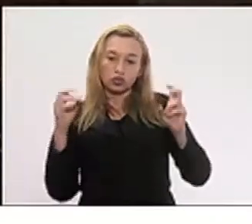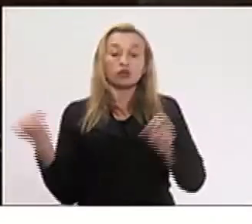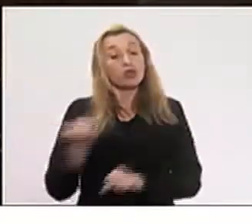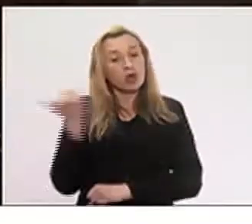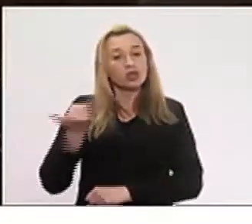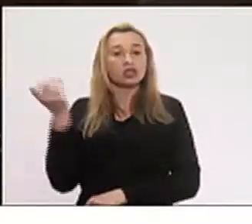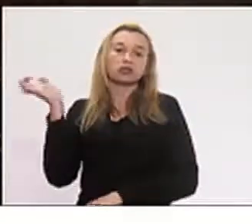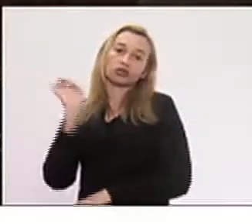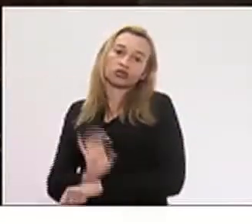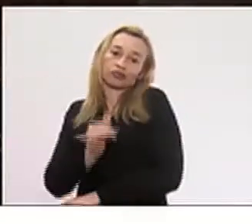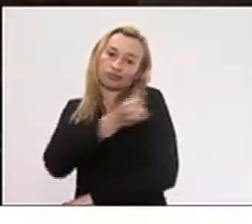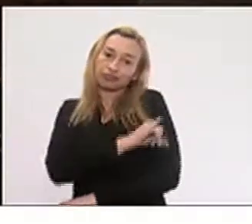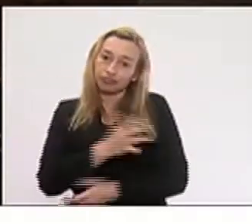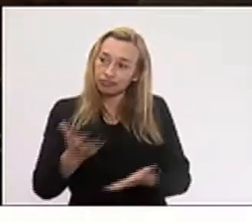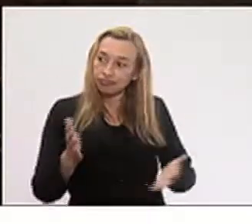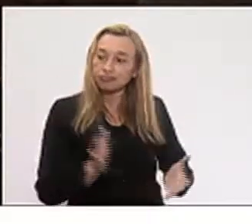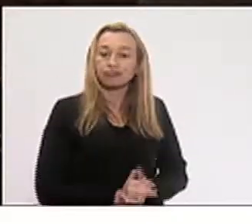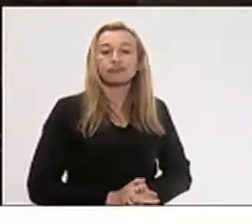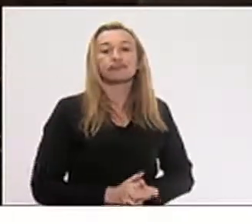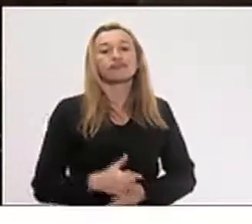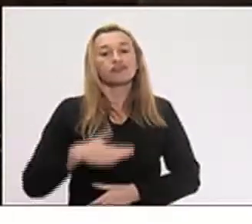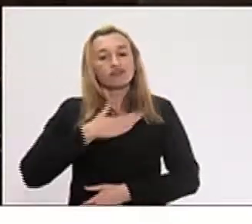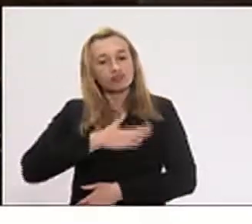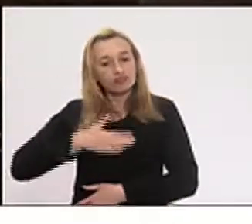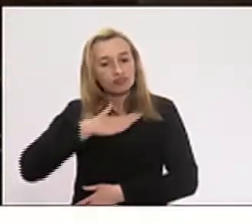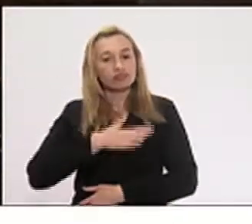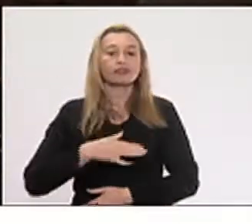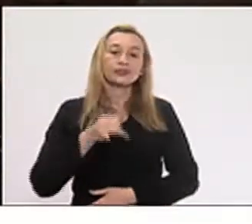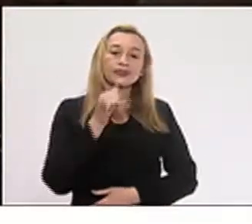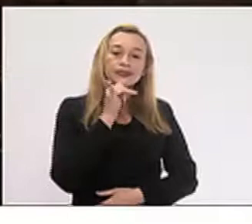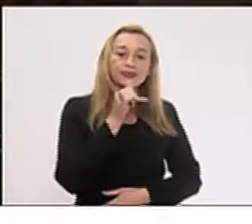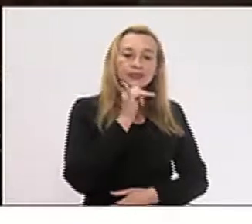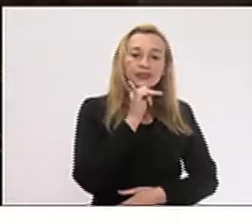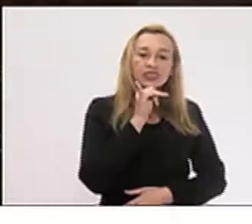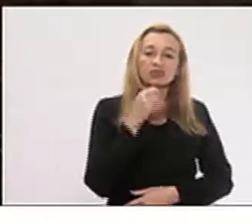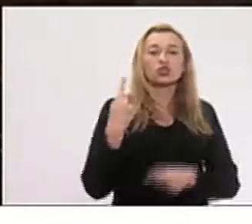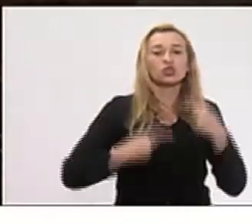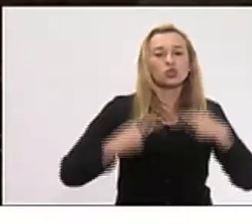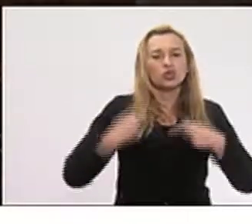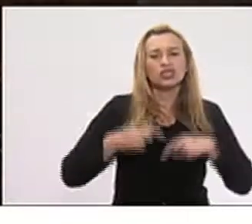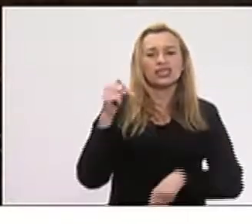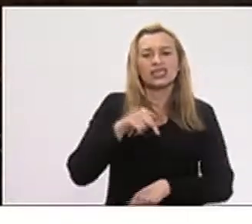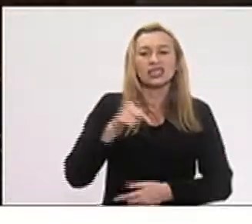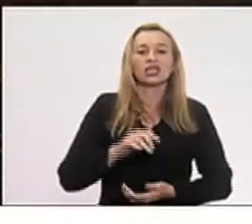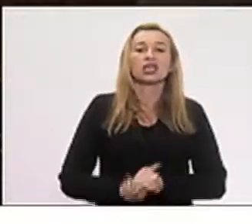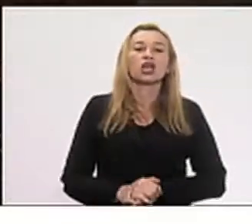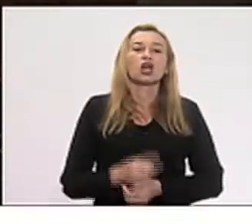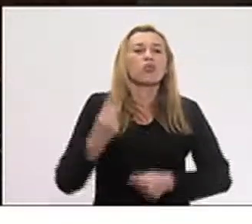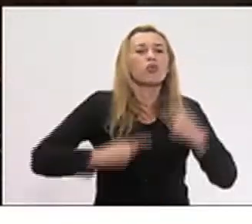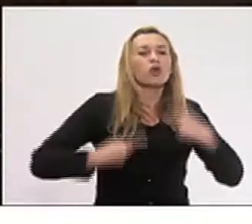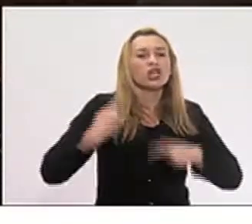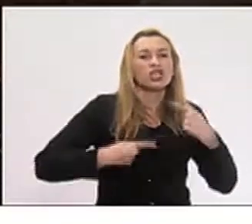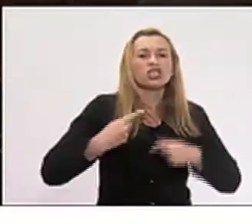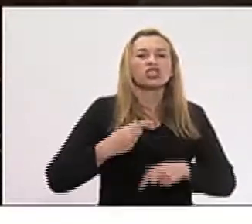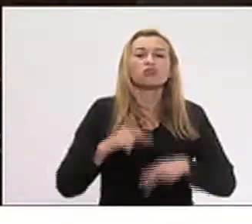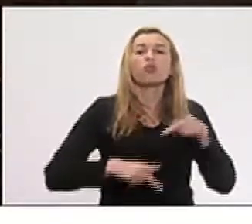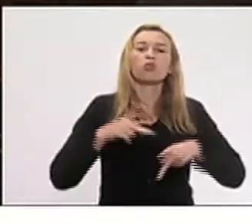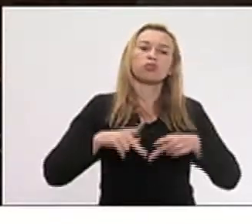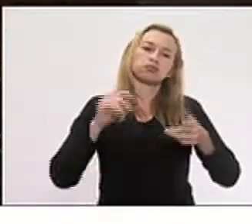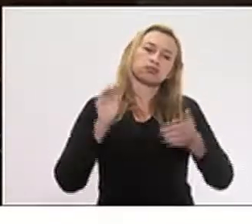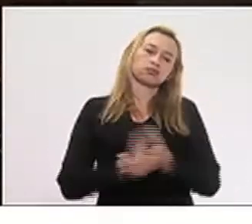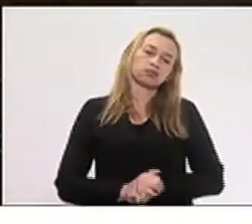Rio de Janeiro. Gostaria, por exemplo, que se discutisse aqui políticas